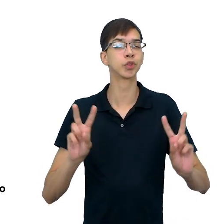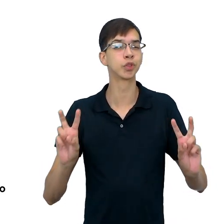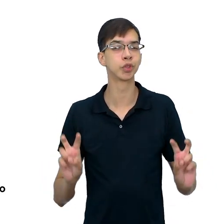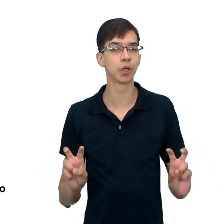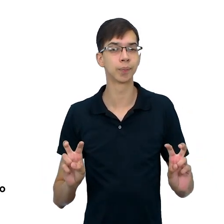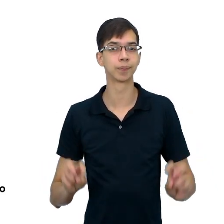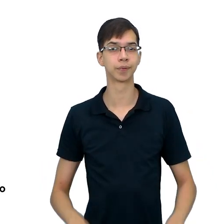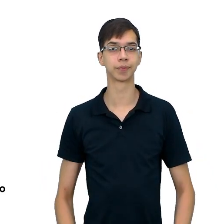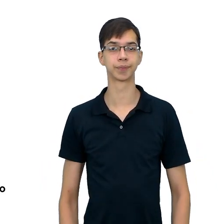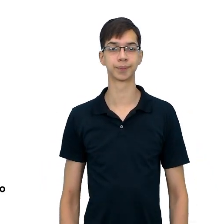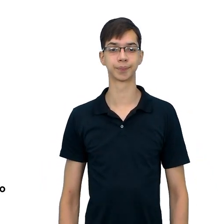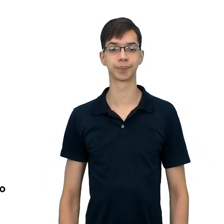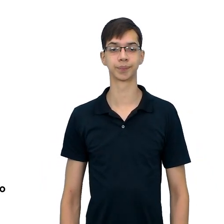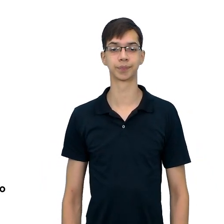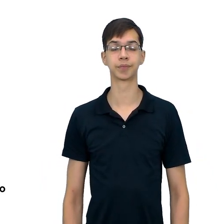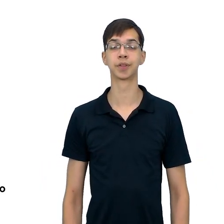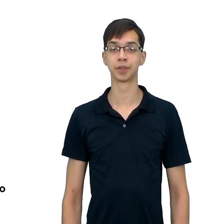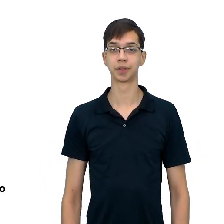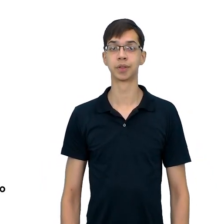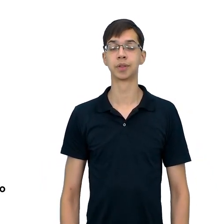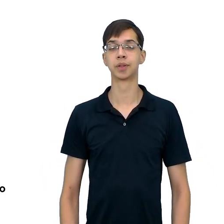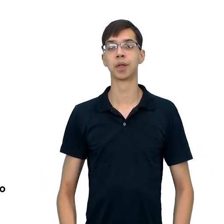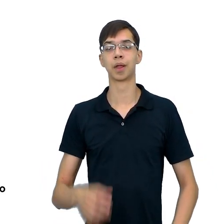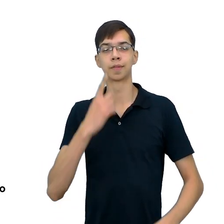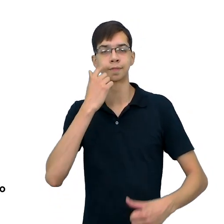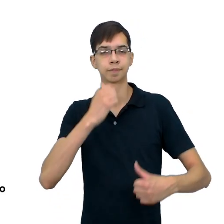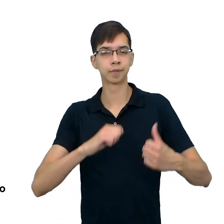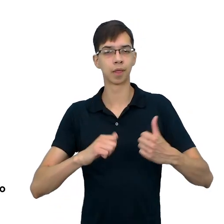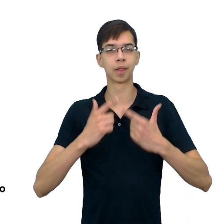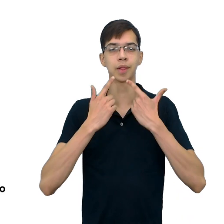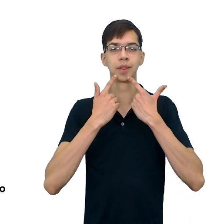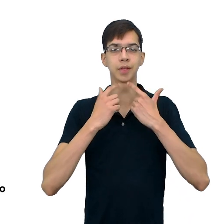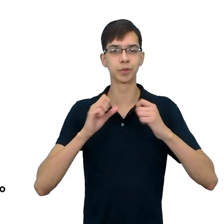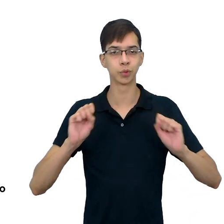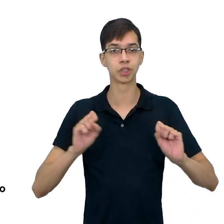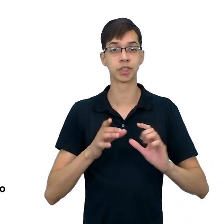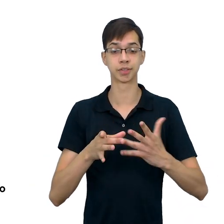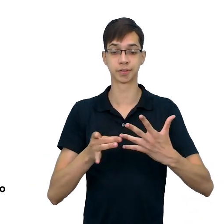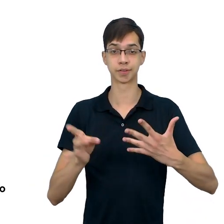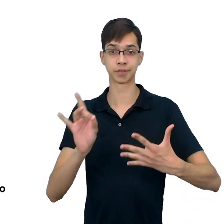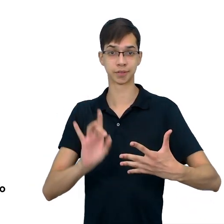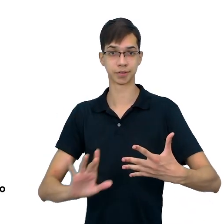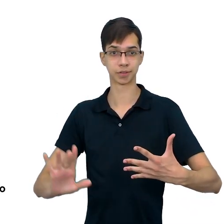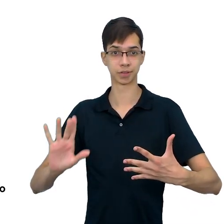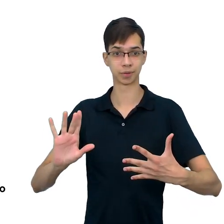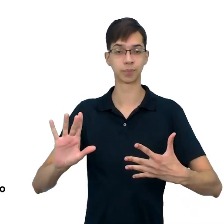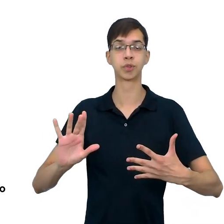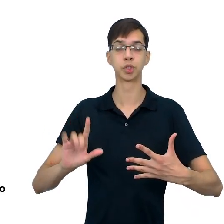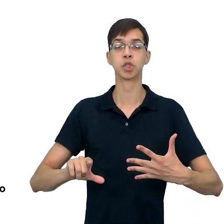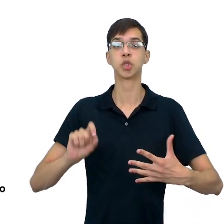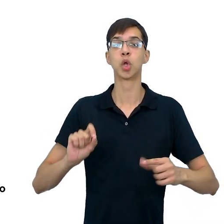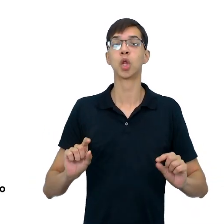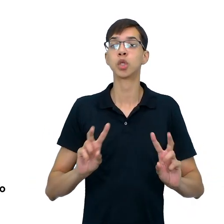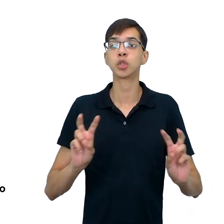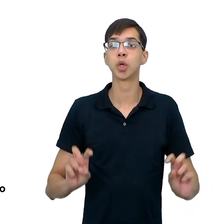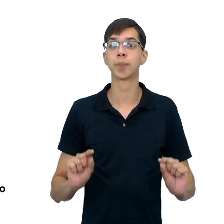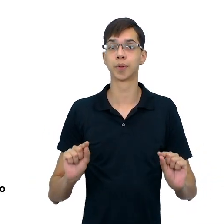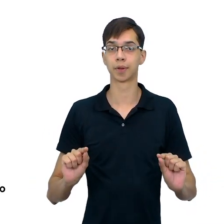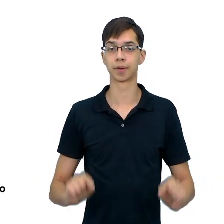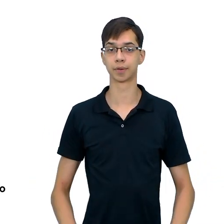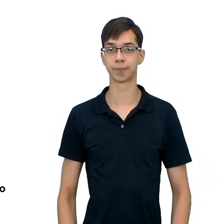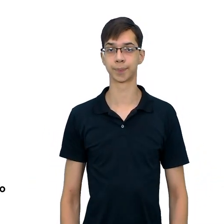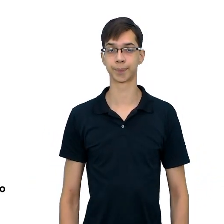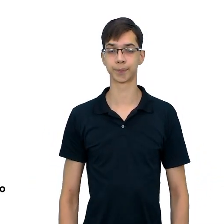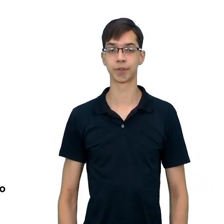da análise linguística e semiótica, sejam relativos aos efeitos de sentido a partir das escolhas sintáticas semânticas do autor, e